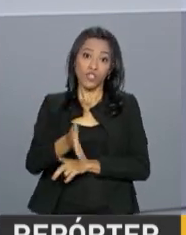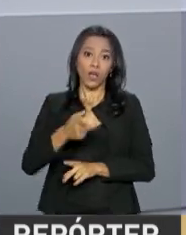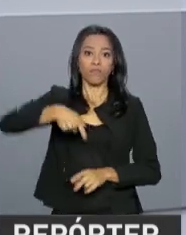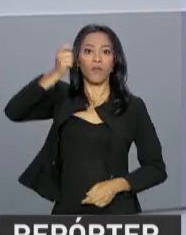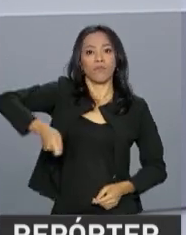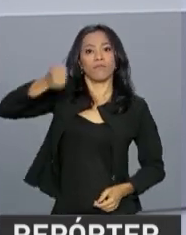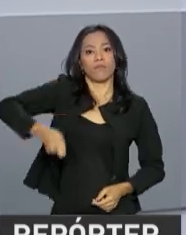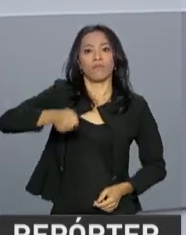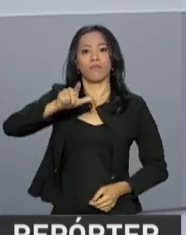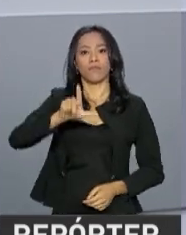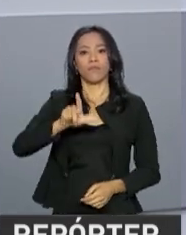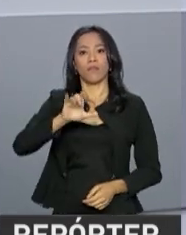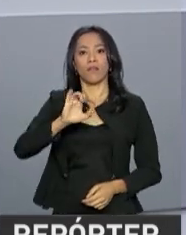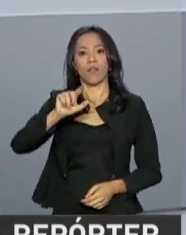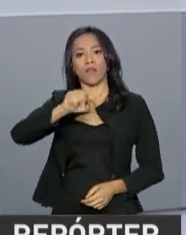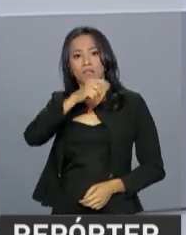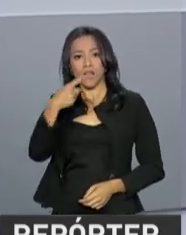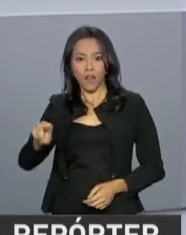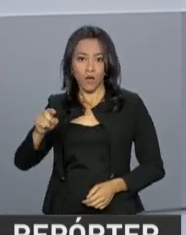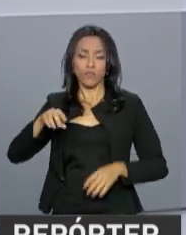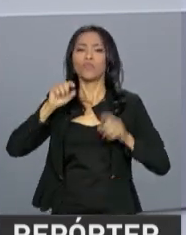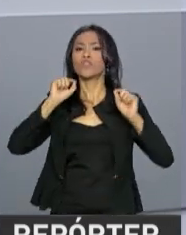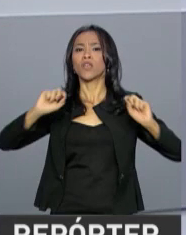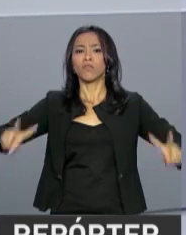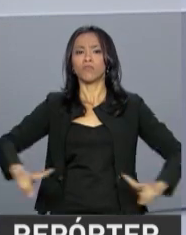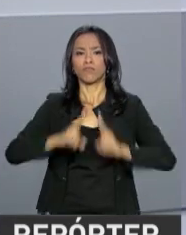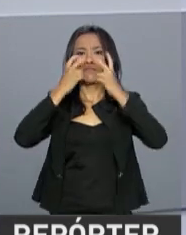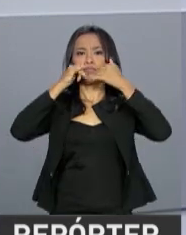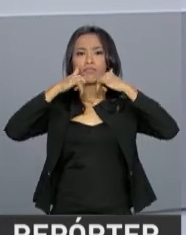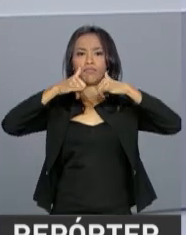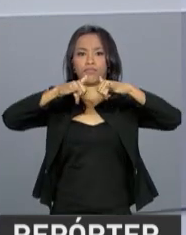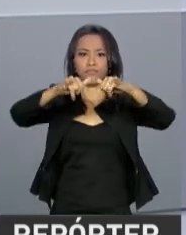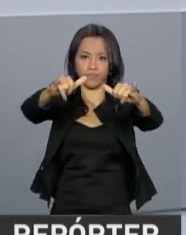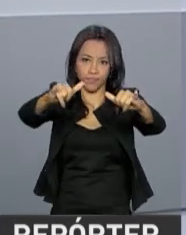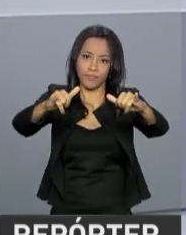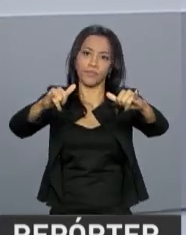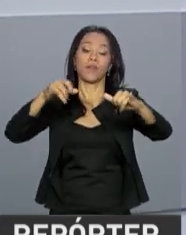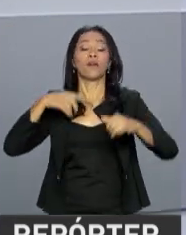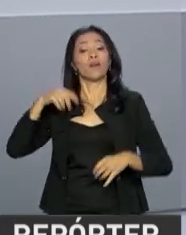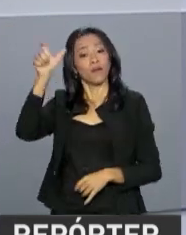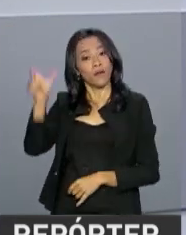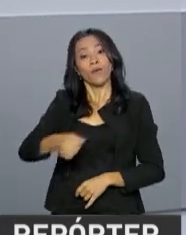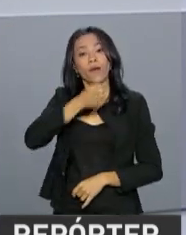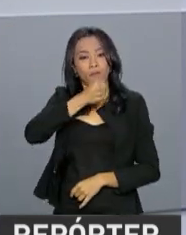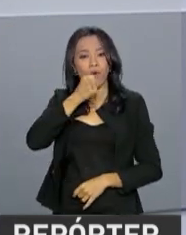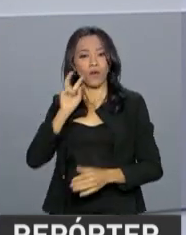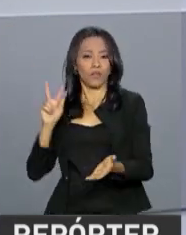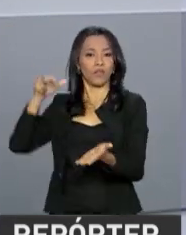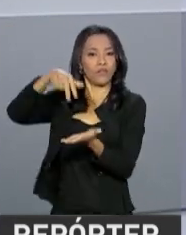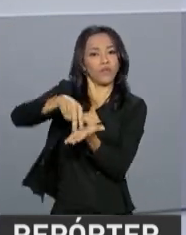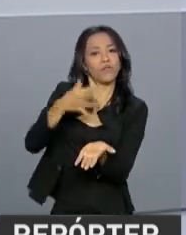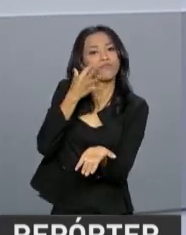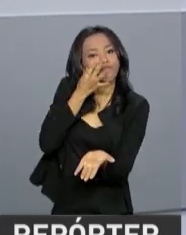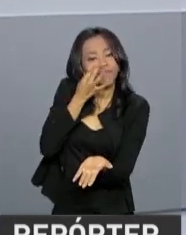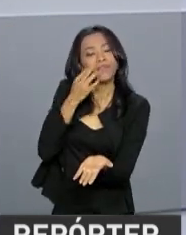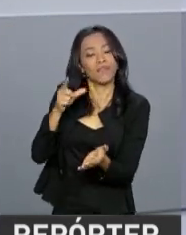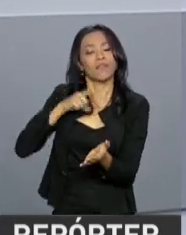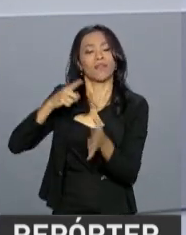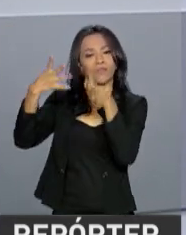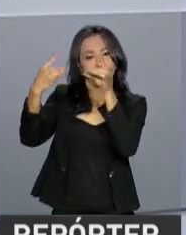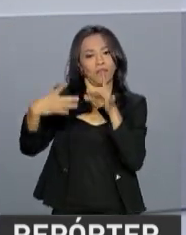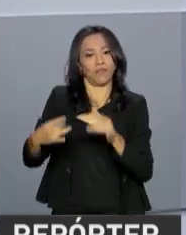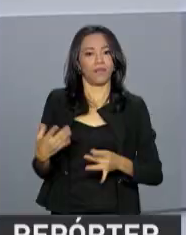de linhas de transmissão de energia elétrica o repórter paulo la sálvia acompanhou na sede da bovespa em são paulo e tem os